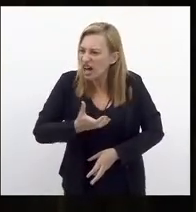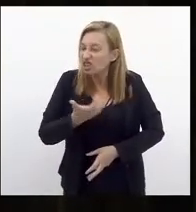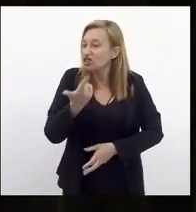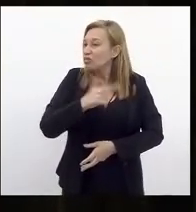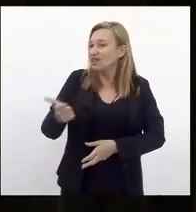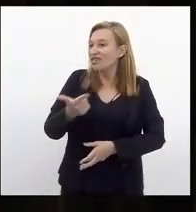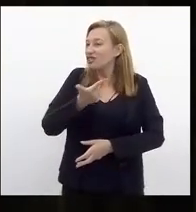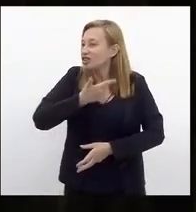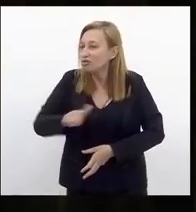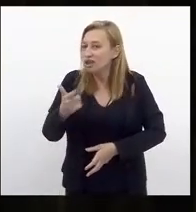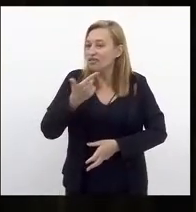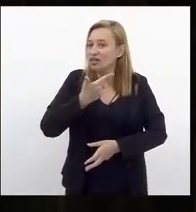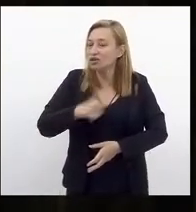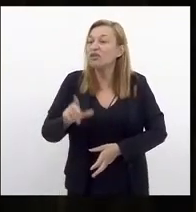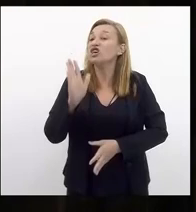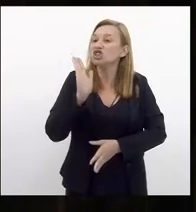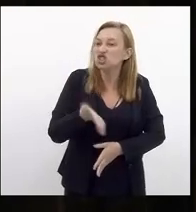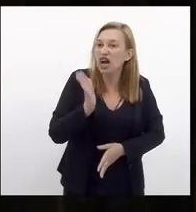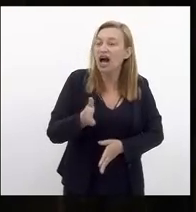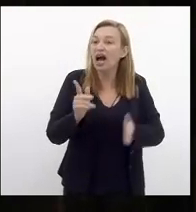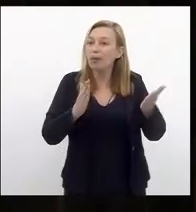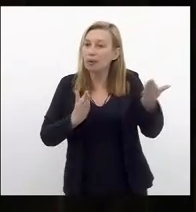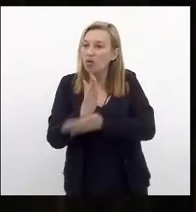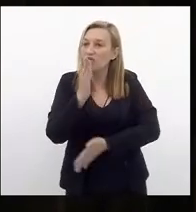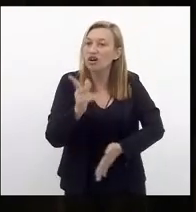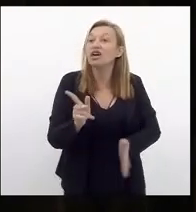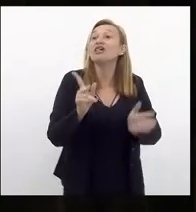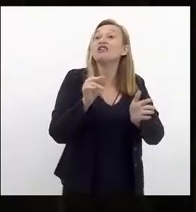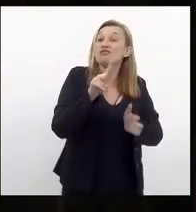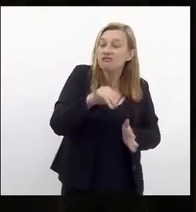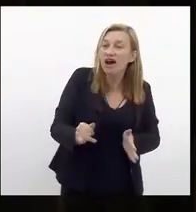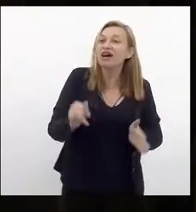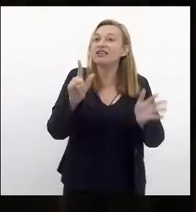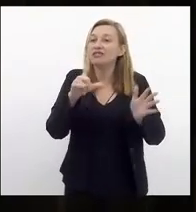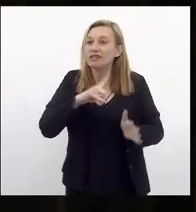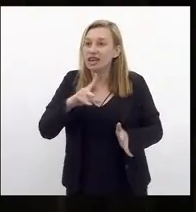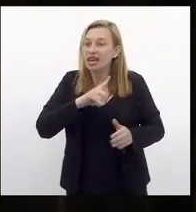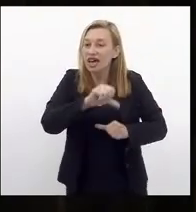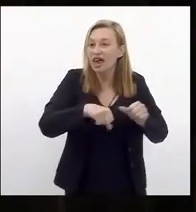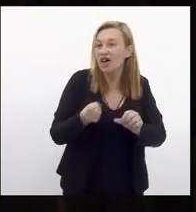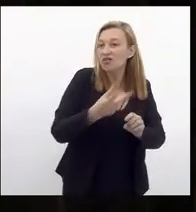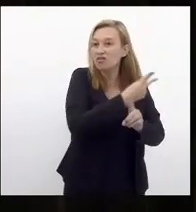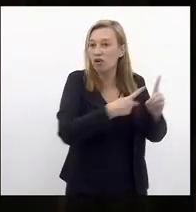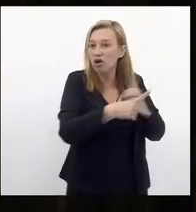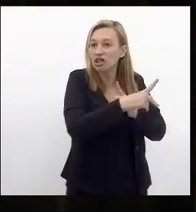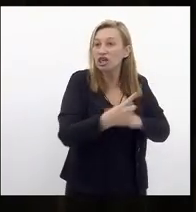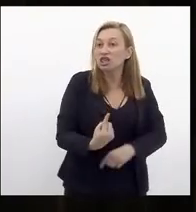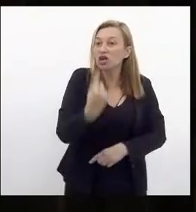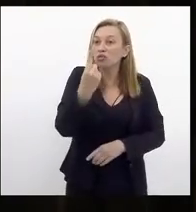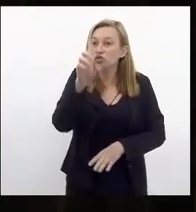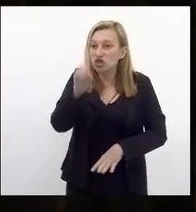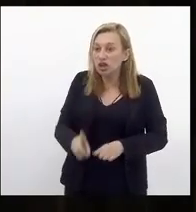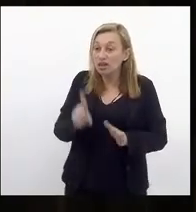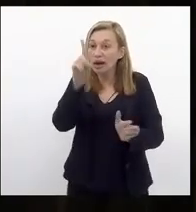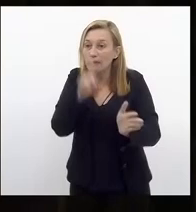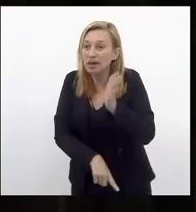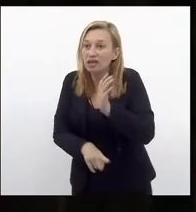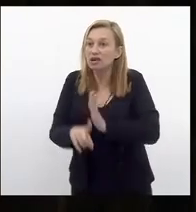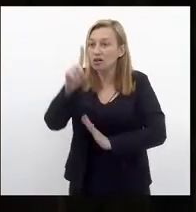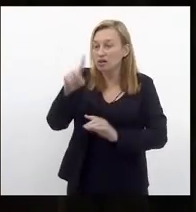covardes já está aprovado vai ter reforma nenhum direito a menos para o servidor público